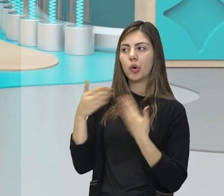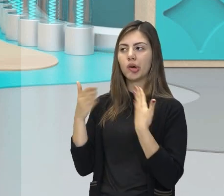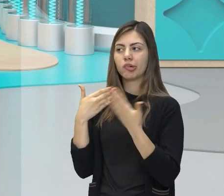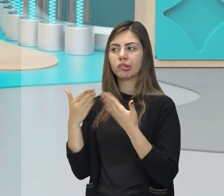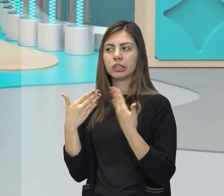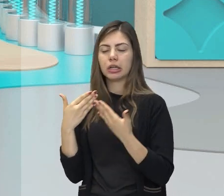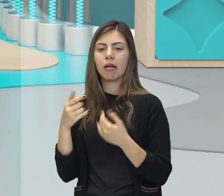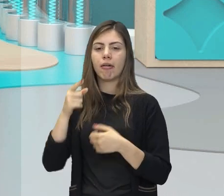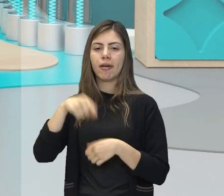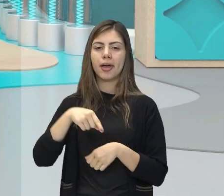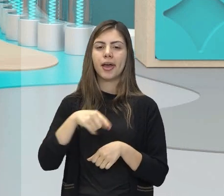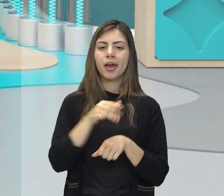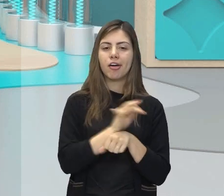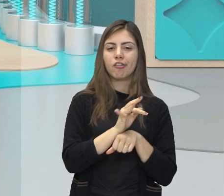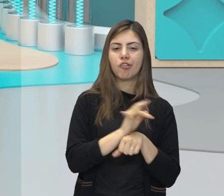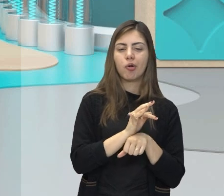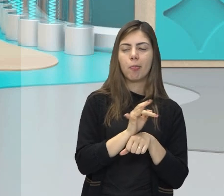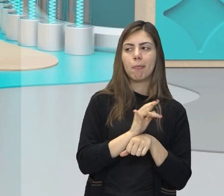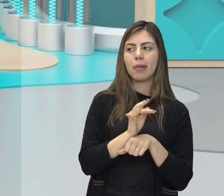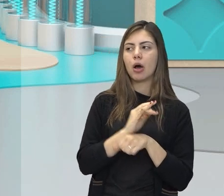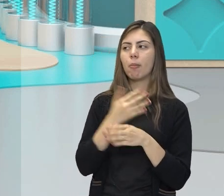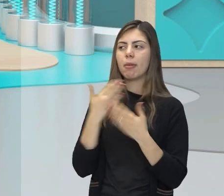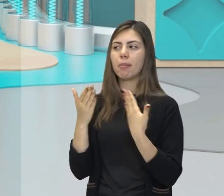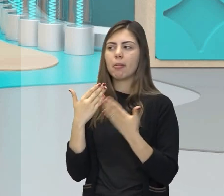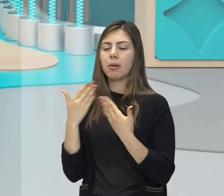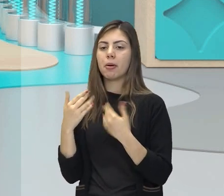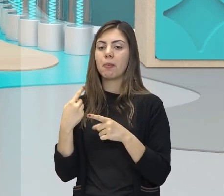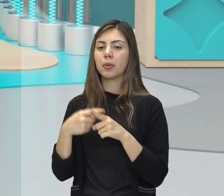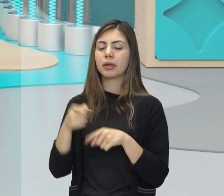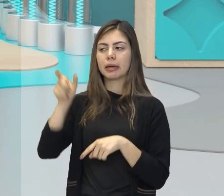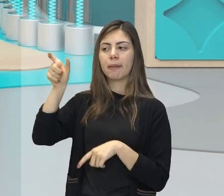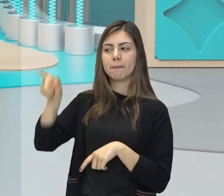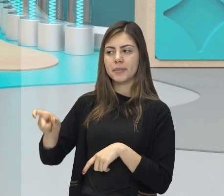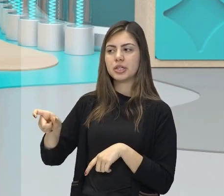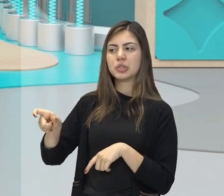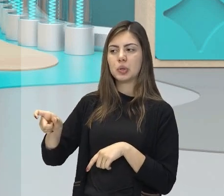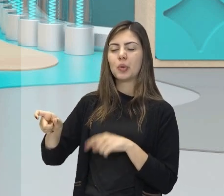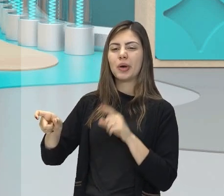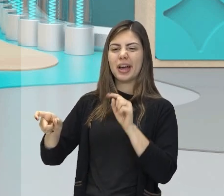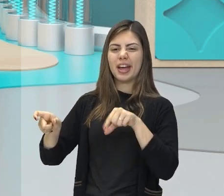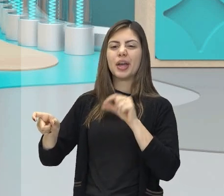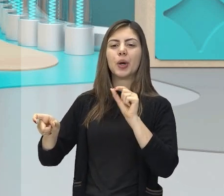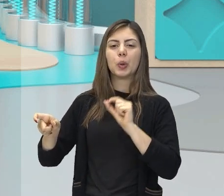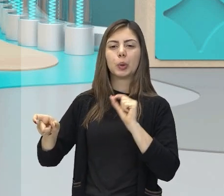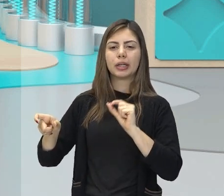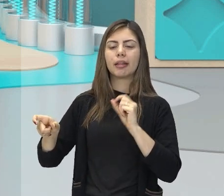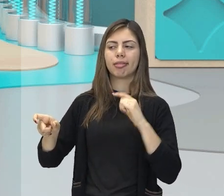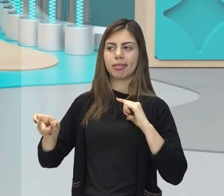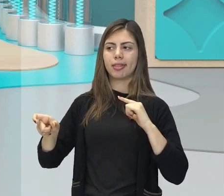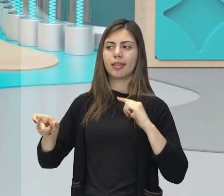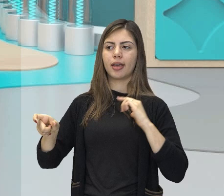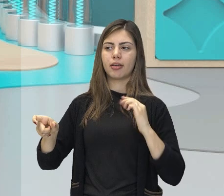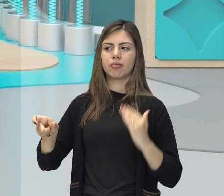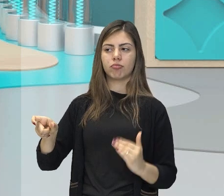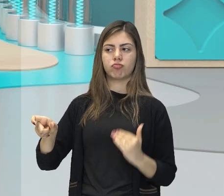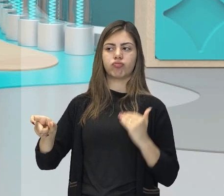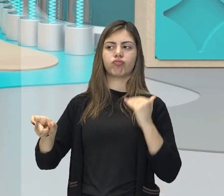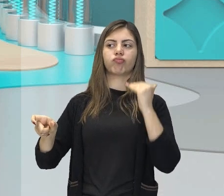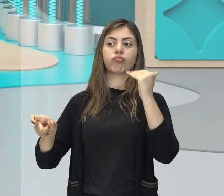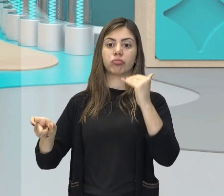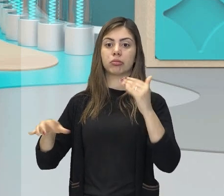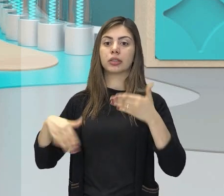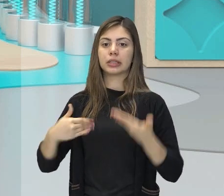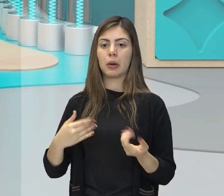ser uma linguagem mais formal, porque o seu entrevistado é alguém que ocupa uma posição que necessita